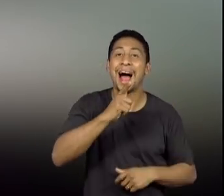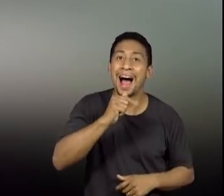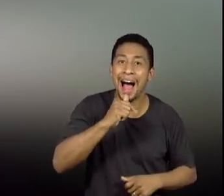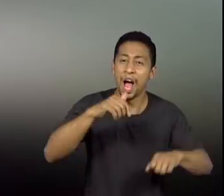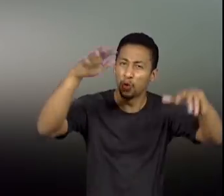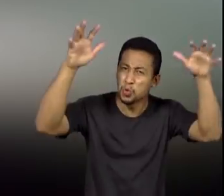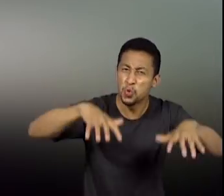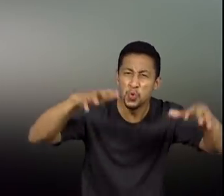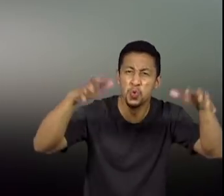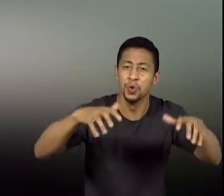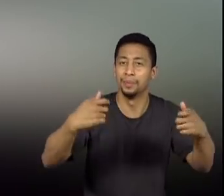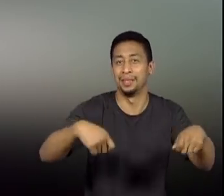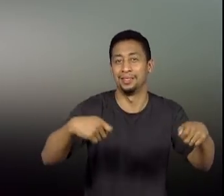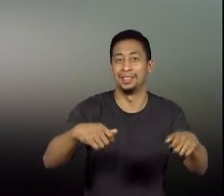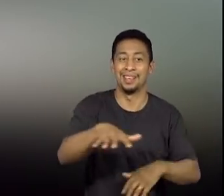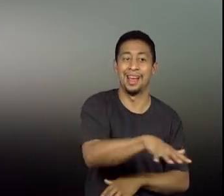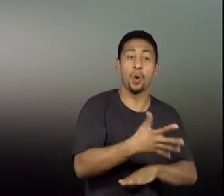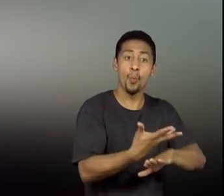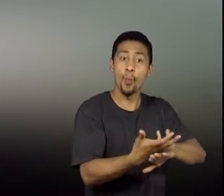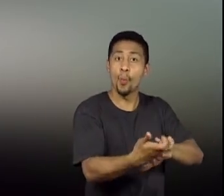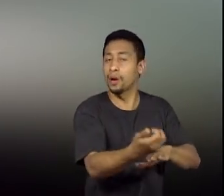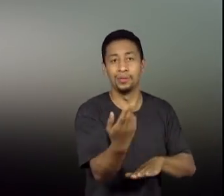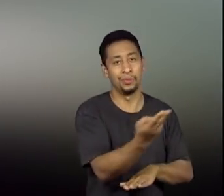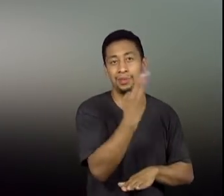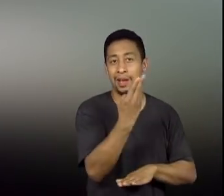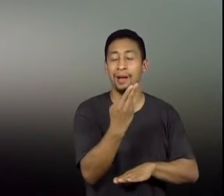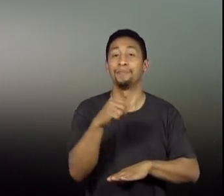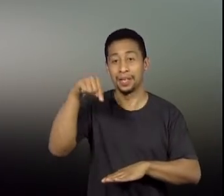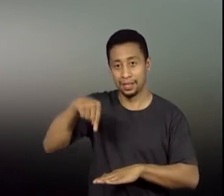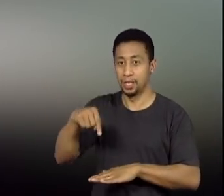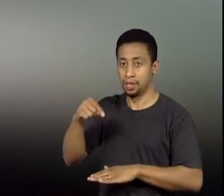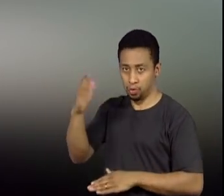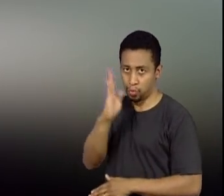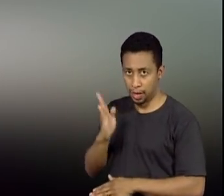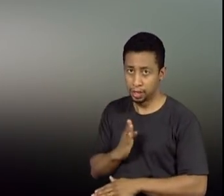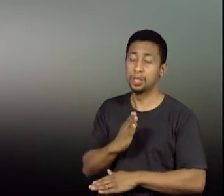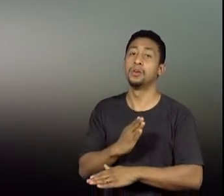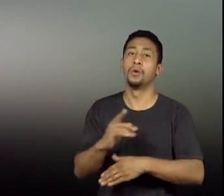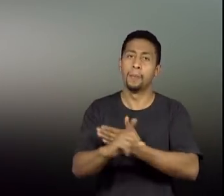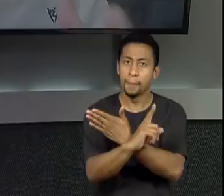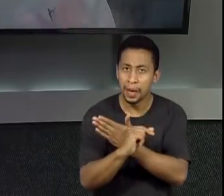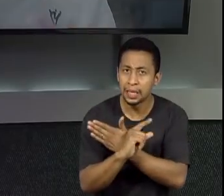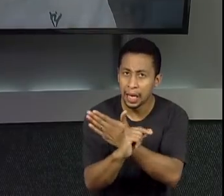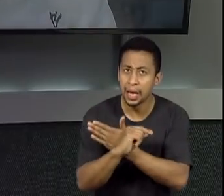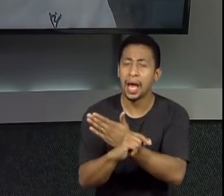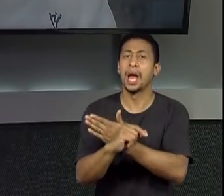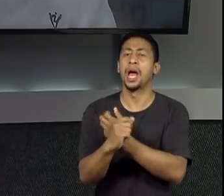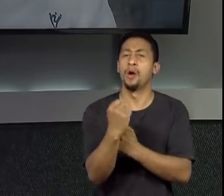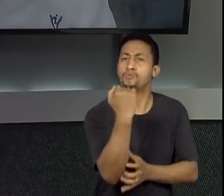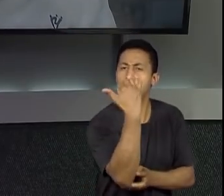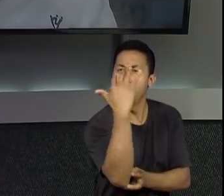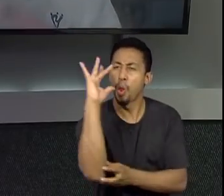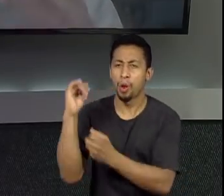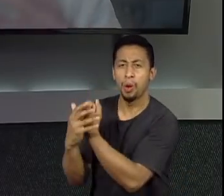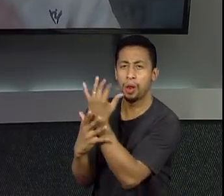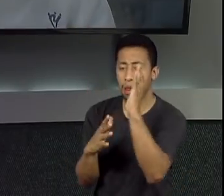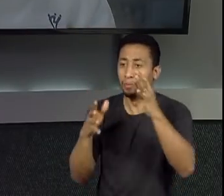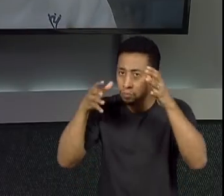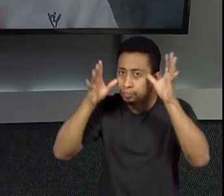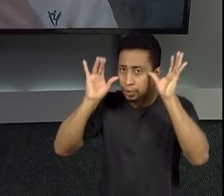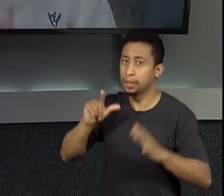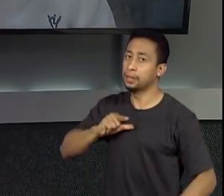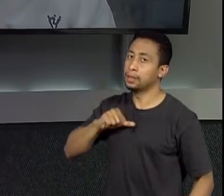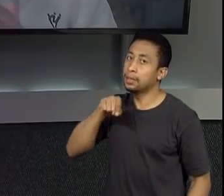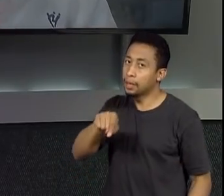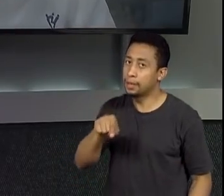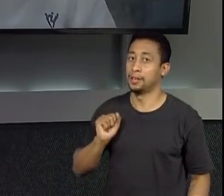hoje praticamente está restrito ao Pantanal aqui no Brasil, áreas de cerrado, alagada. Então, isso pode mostrar que o